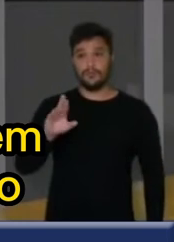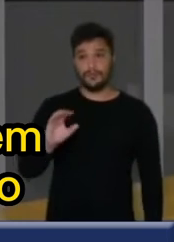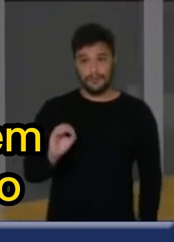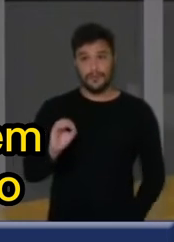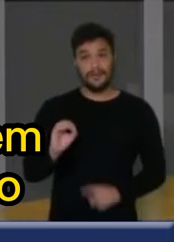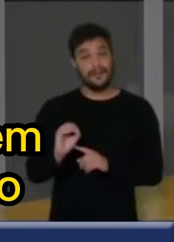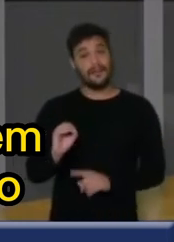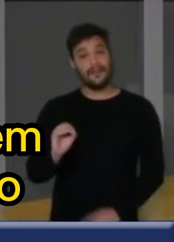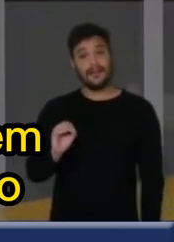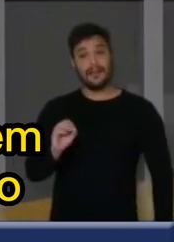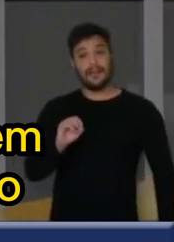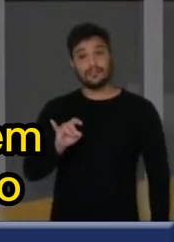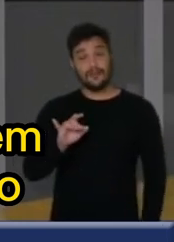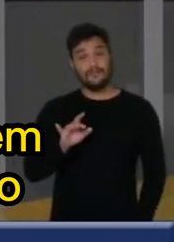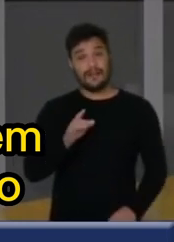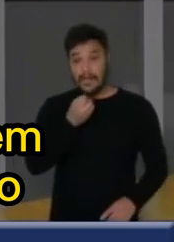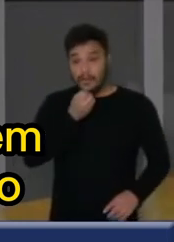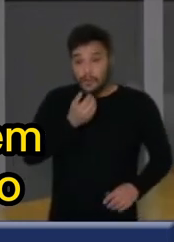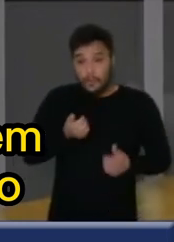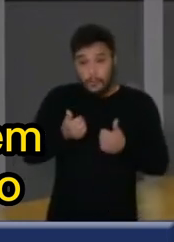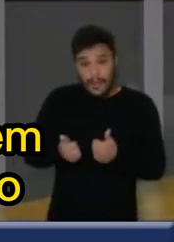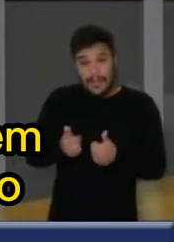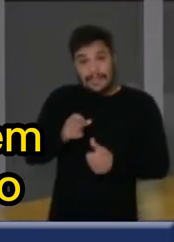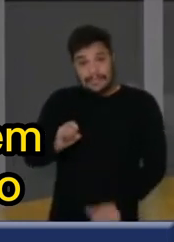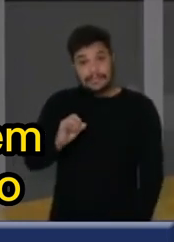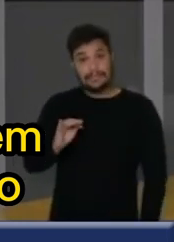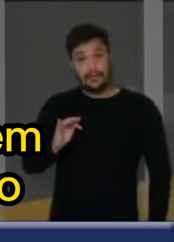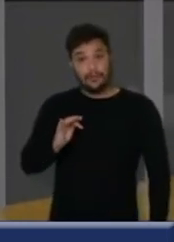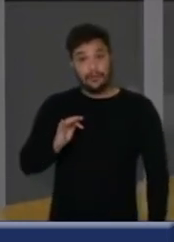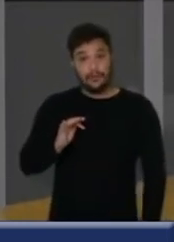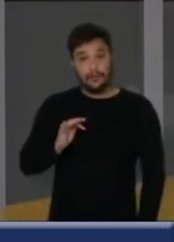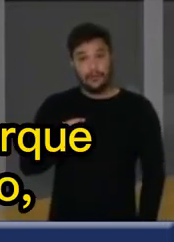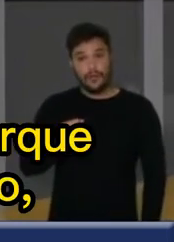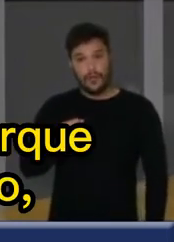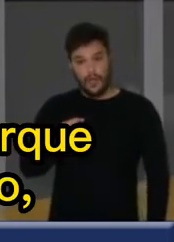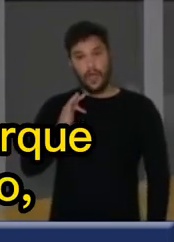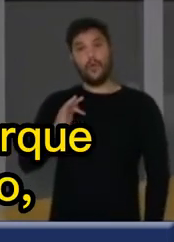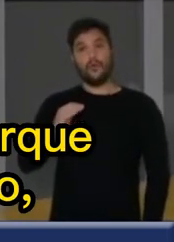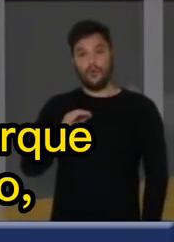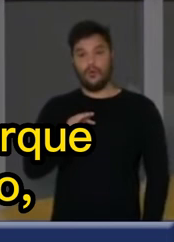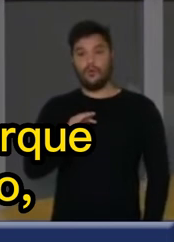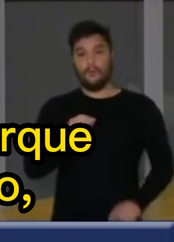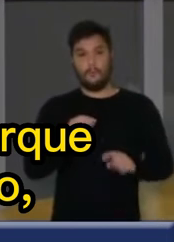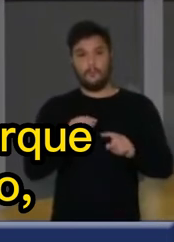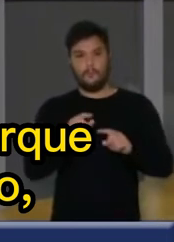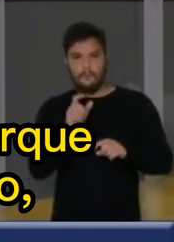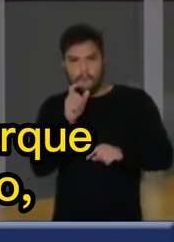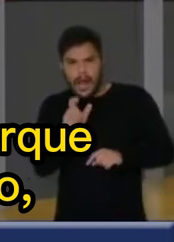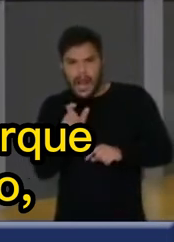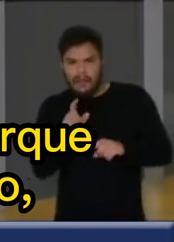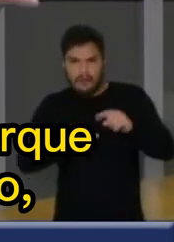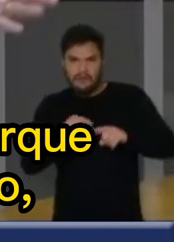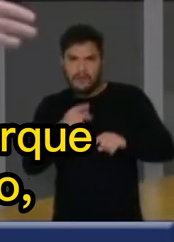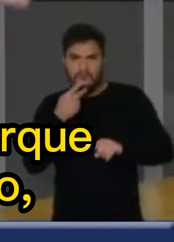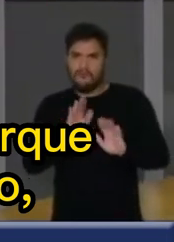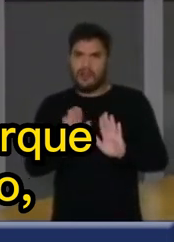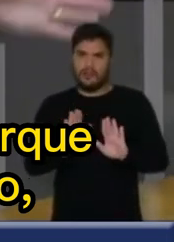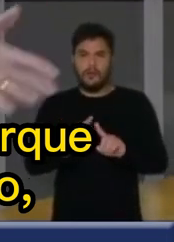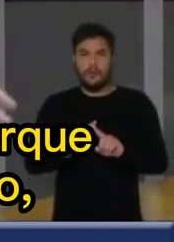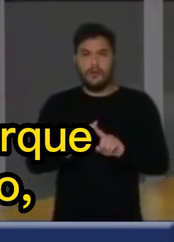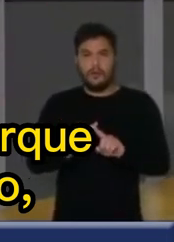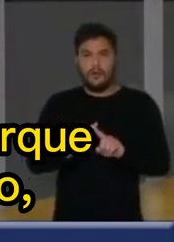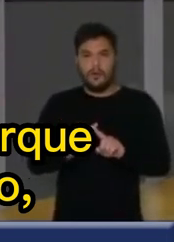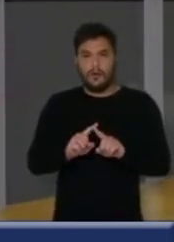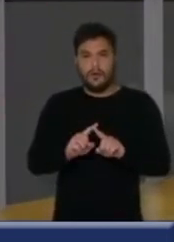só vai estar tudo bem quando eu for esse Moro. Eu não falo aqui o palavrão, porque seria uma